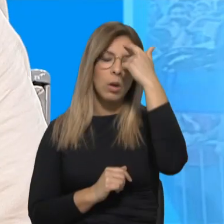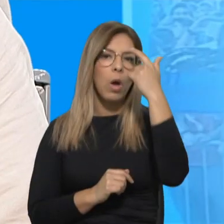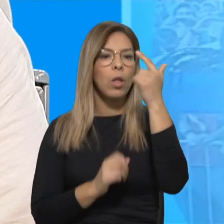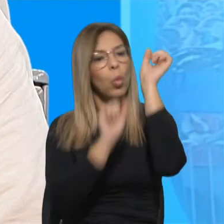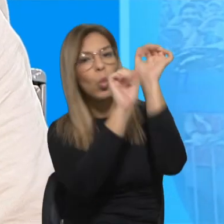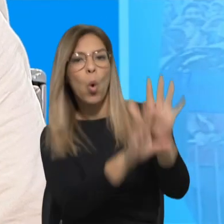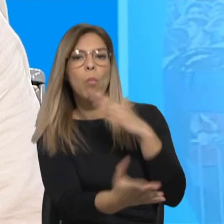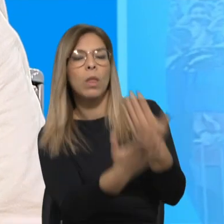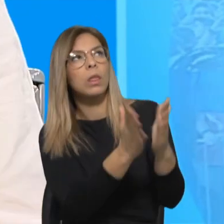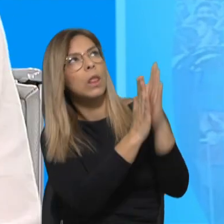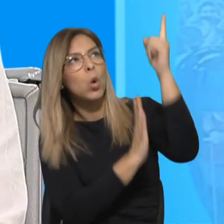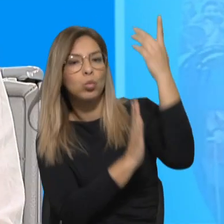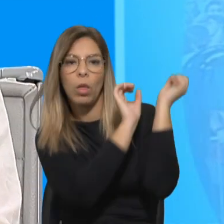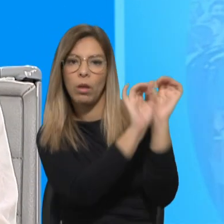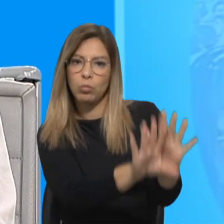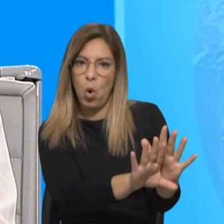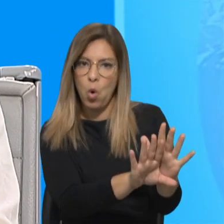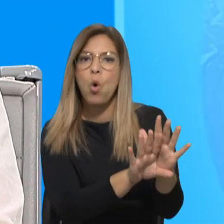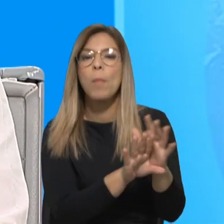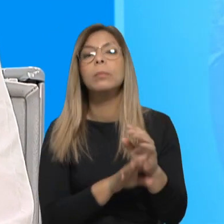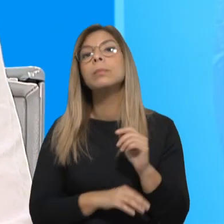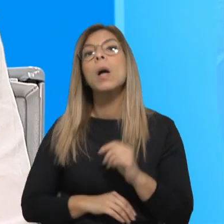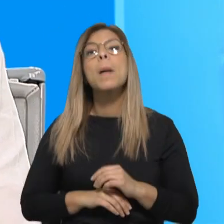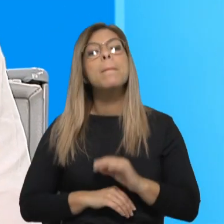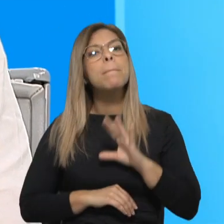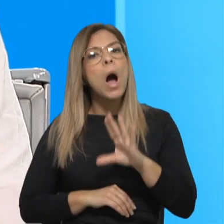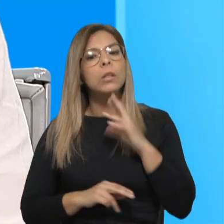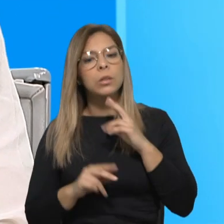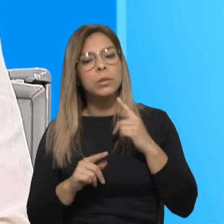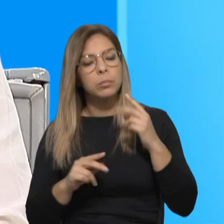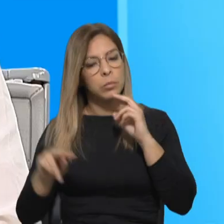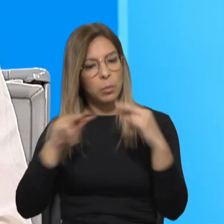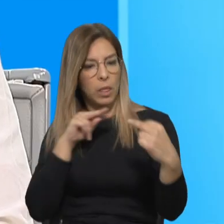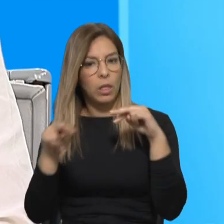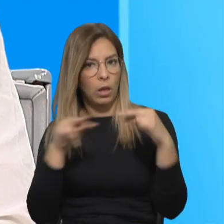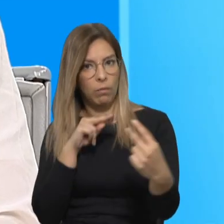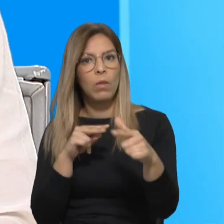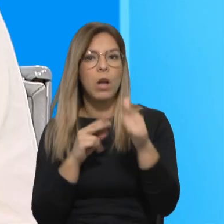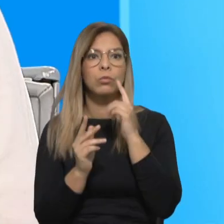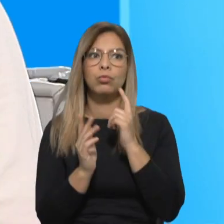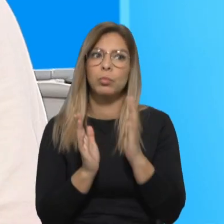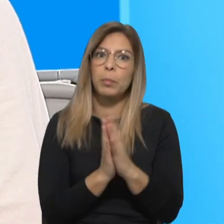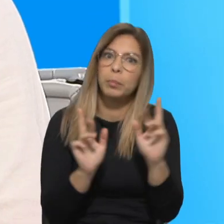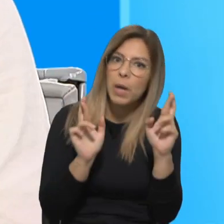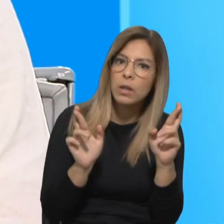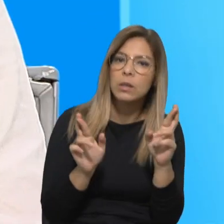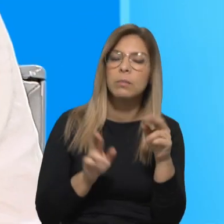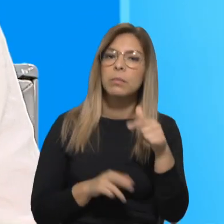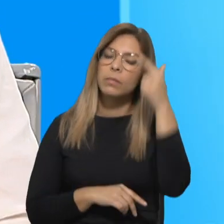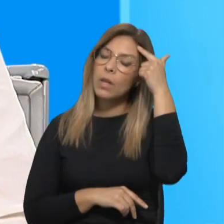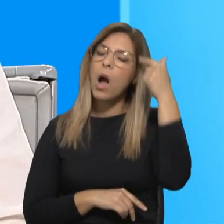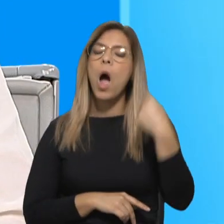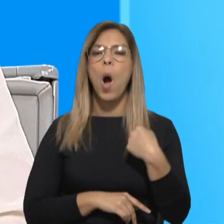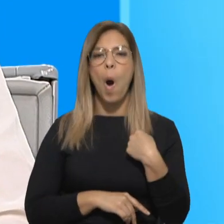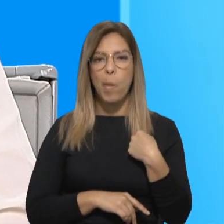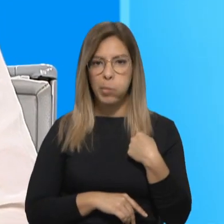dom de Deus, é uma dádiva. E se formos diretamente para esta perspectiva de esperança, no contexto cristão, é esta tomada de consciência cada